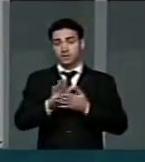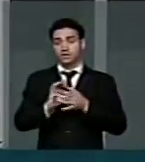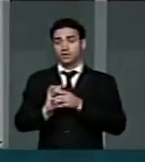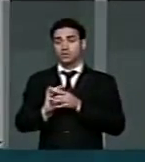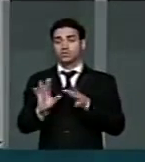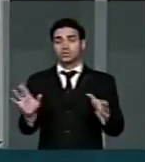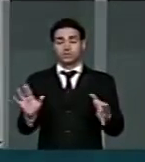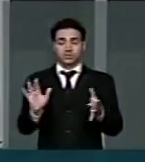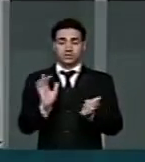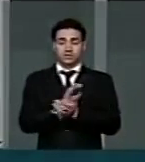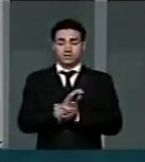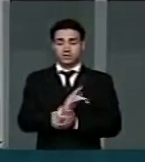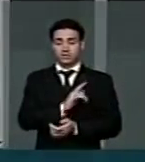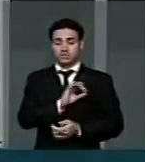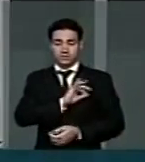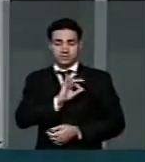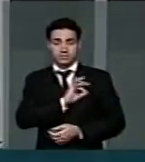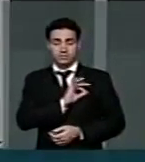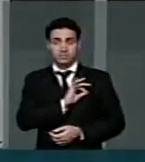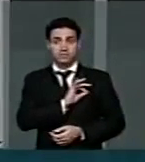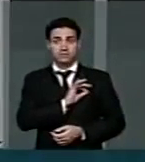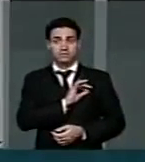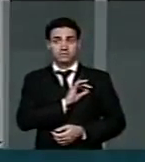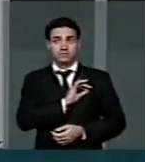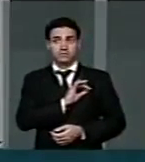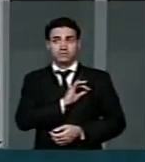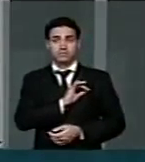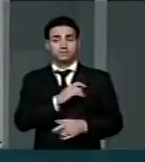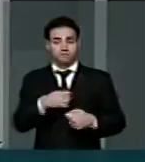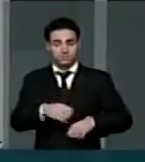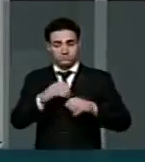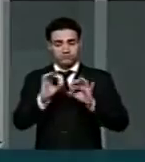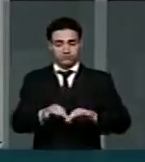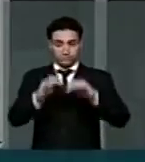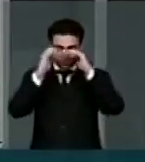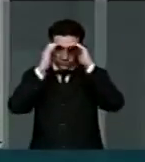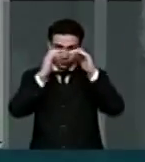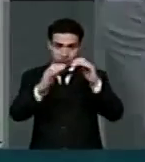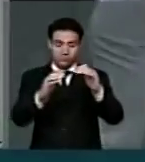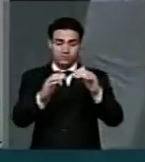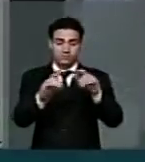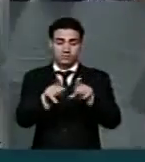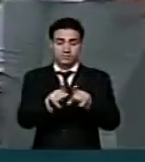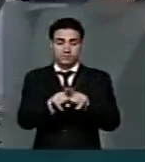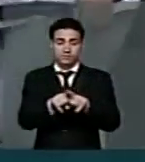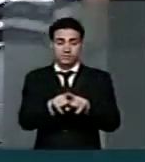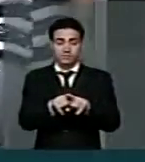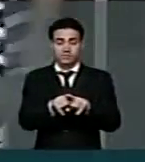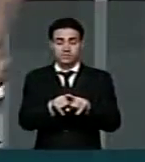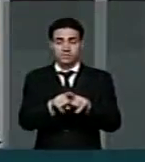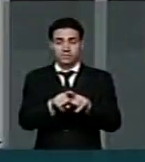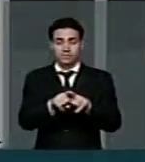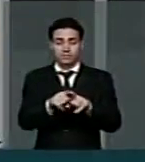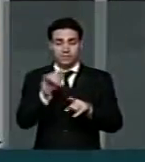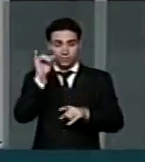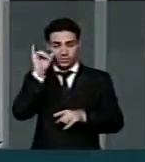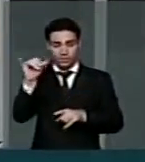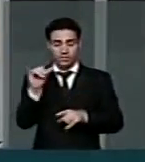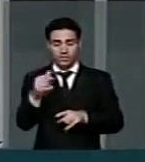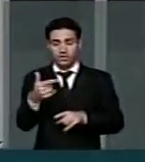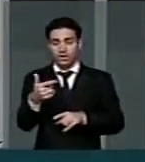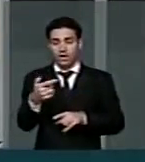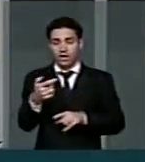da autoridade pública, seja de fato cumprido, inclusive reduzindo o número de armas que a